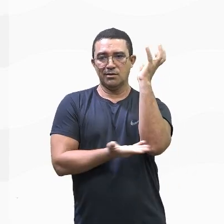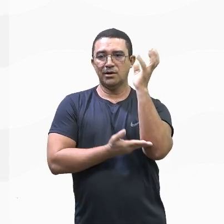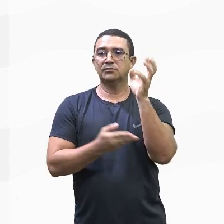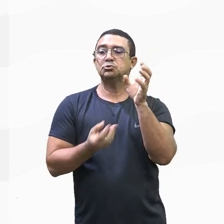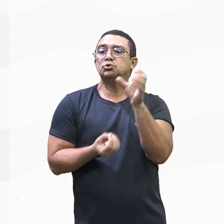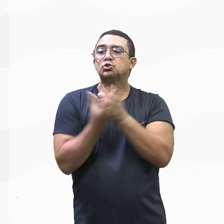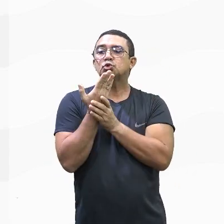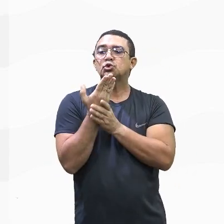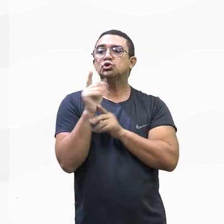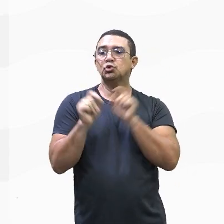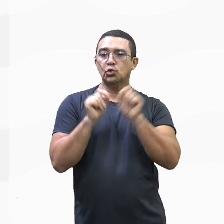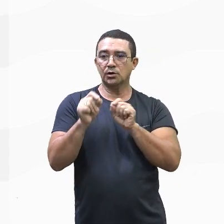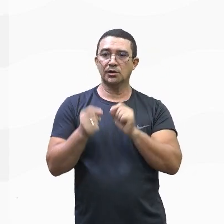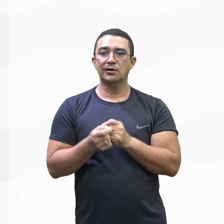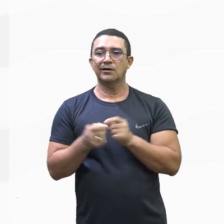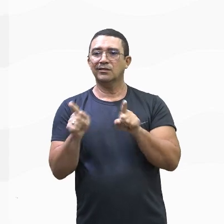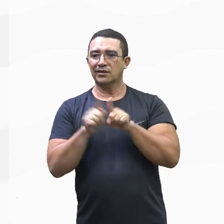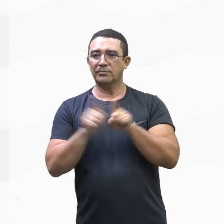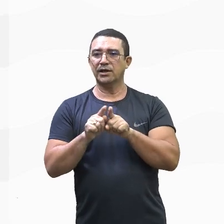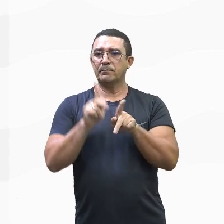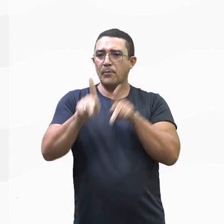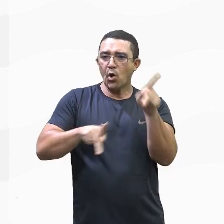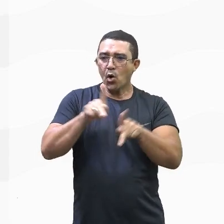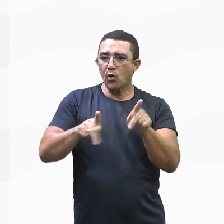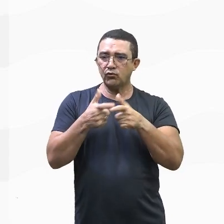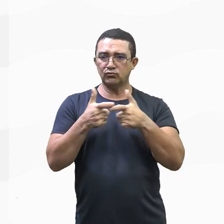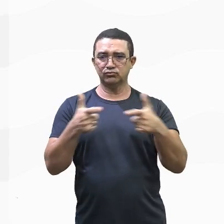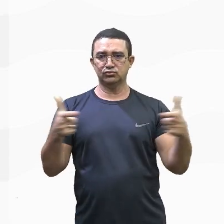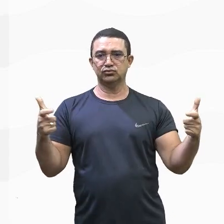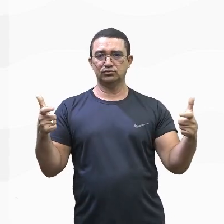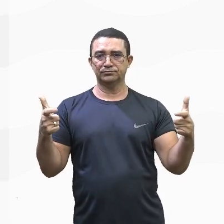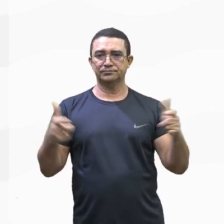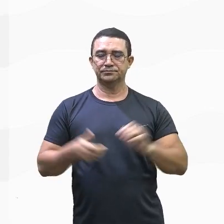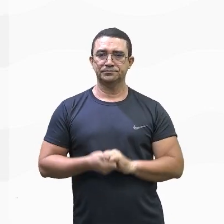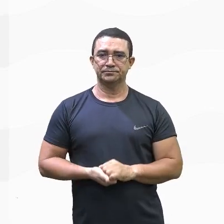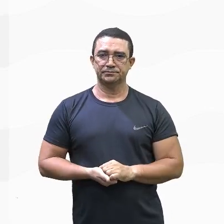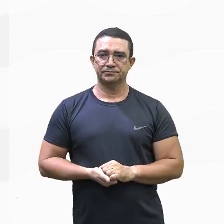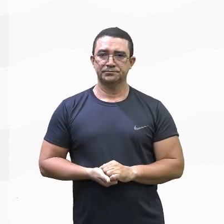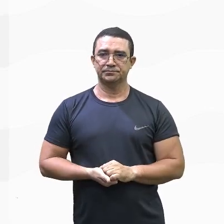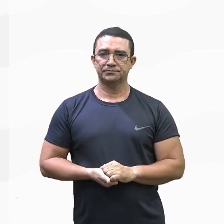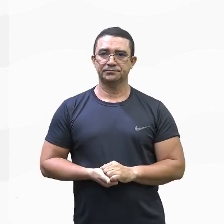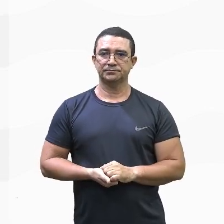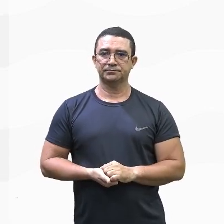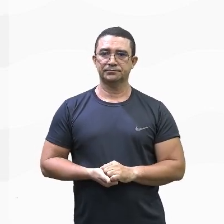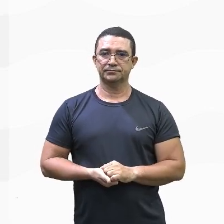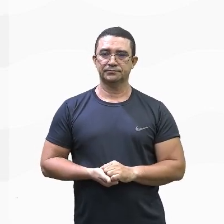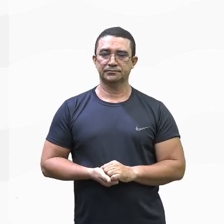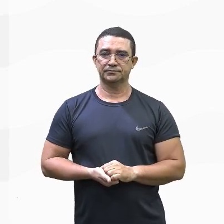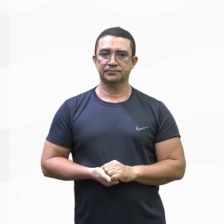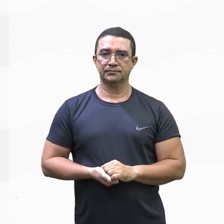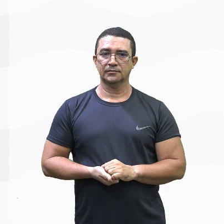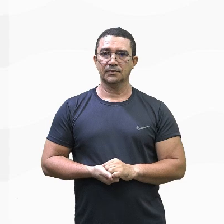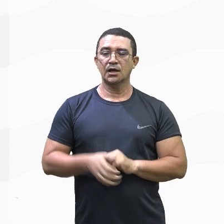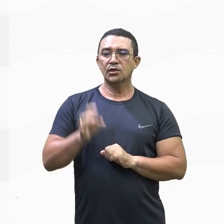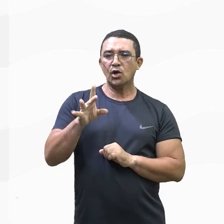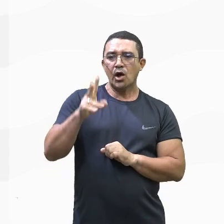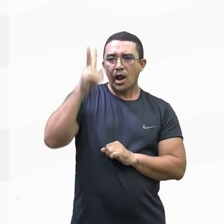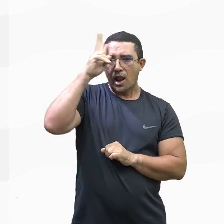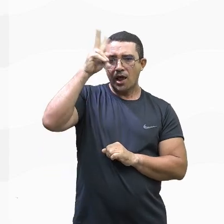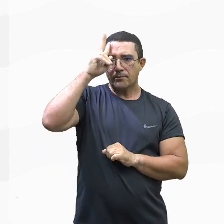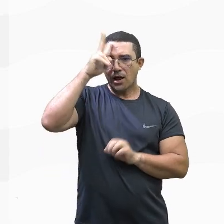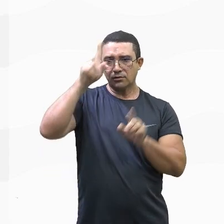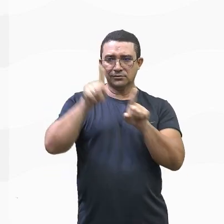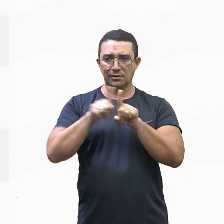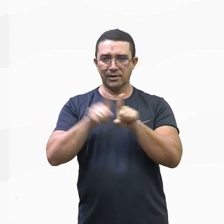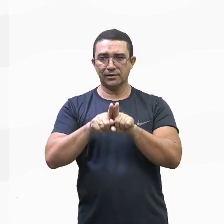profissões, algumas ocupações. Nós vamos mostrar para você agora aqui, ó. Acompanha aqui com a gente. Só abrindo aqui um espaço, professor, na